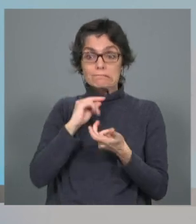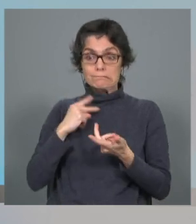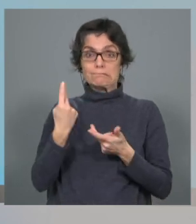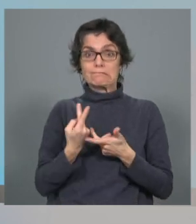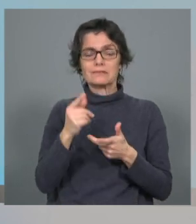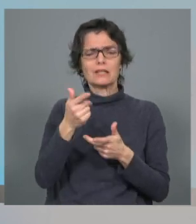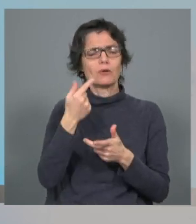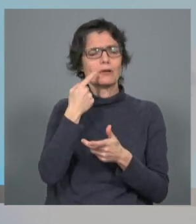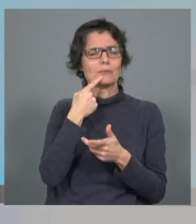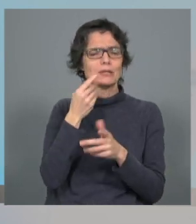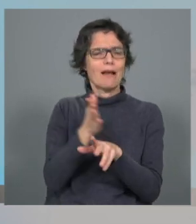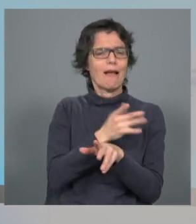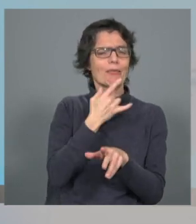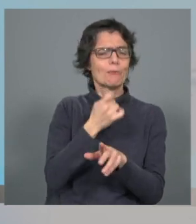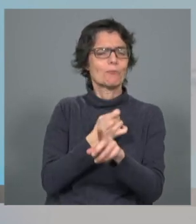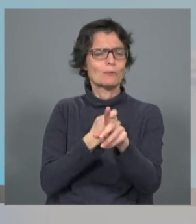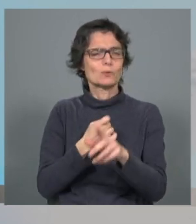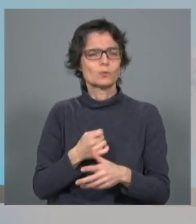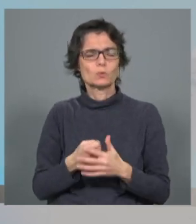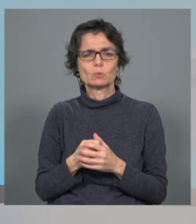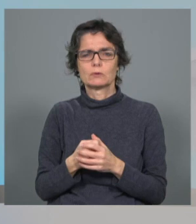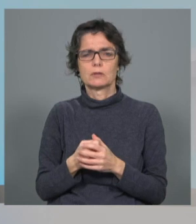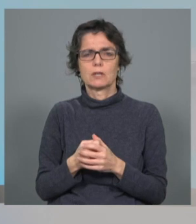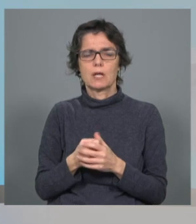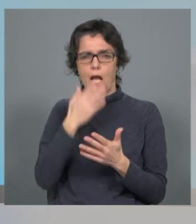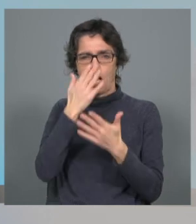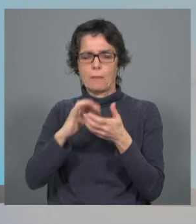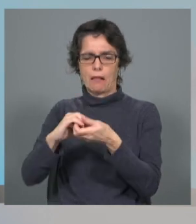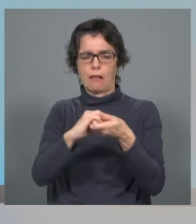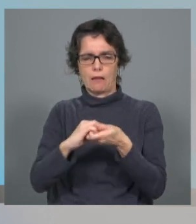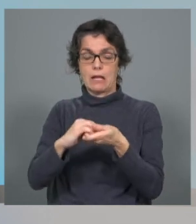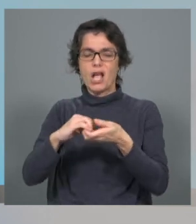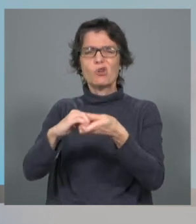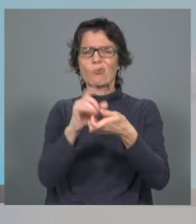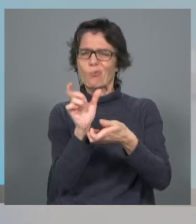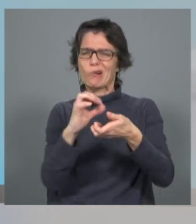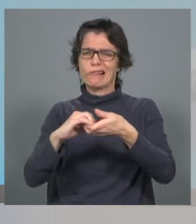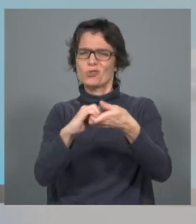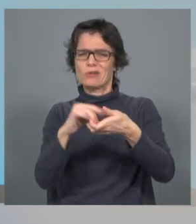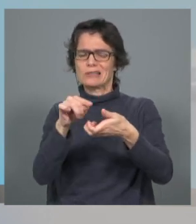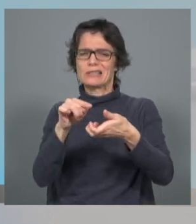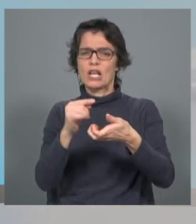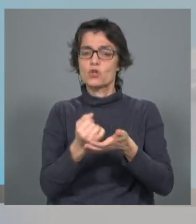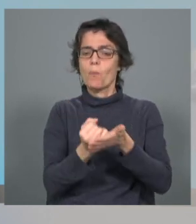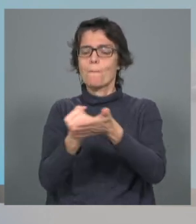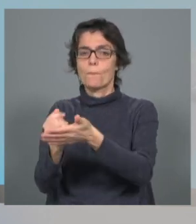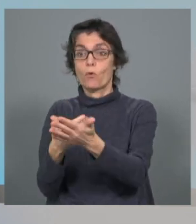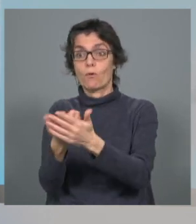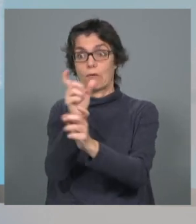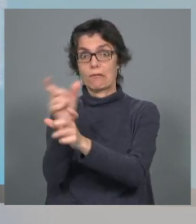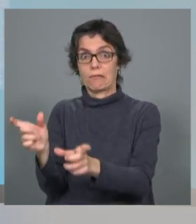nomeadamente a transformação da solidariedade, da ajuda ao outro, para quebrar ciclos de pobreza.